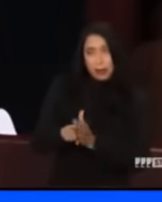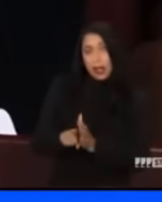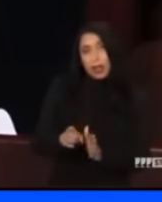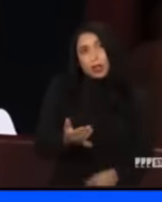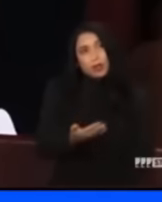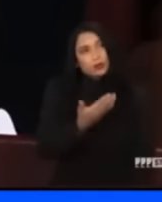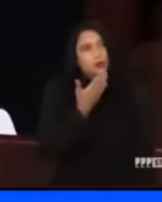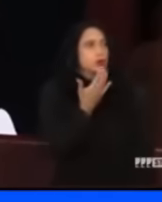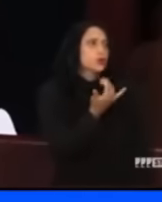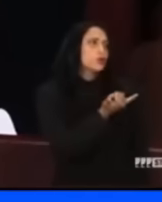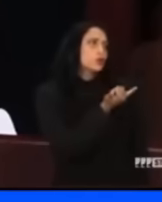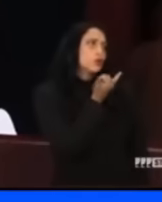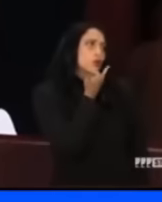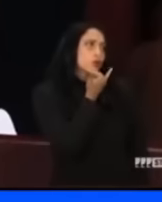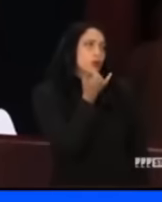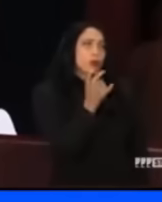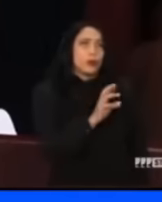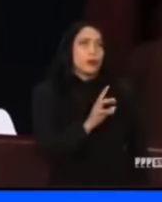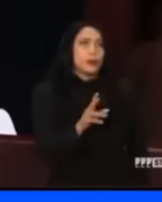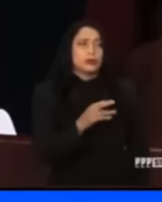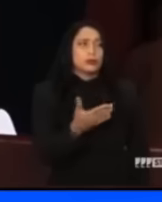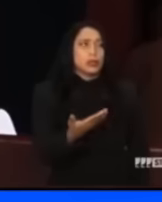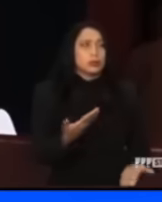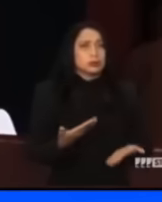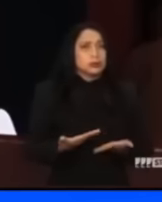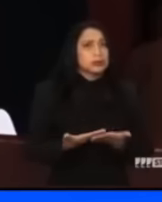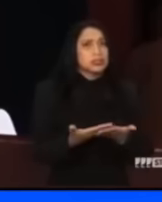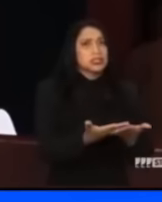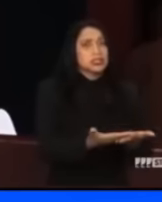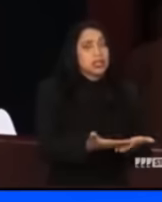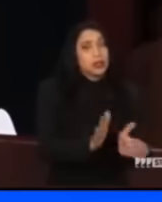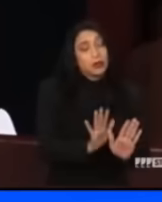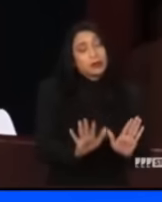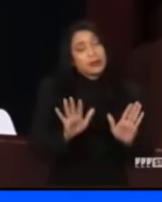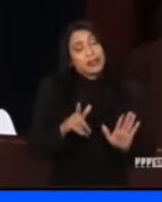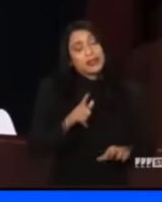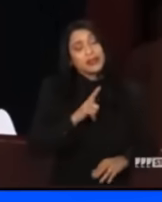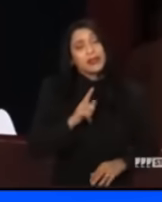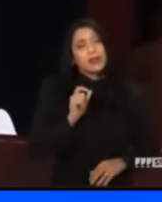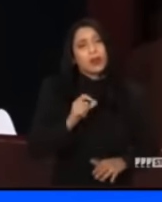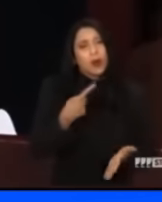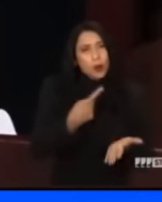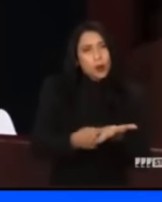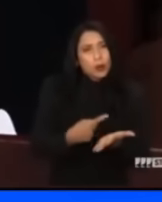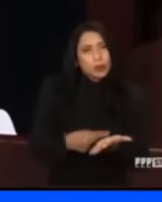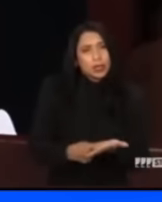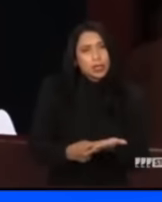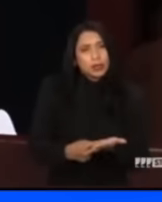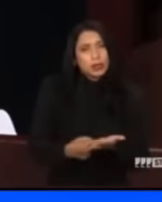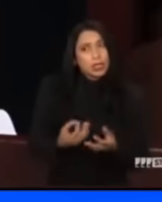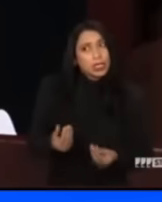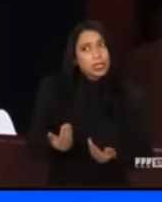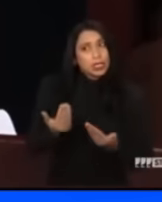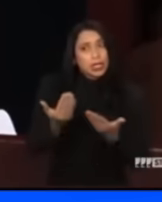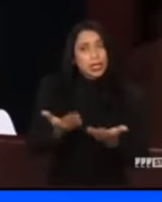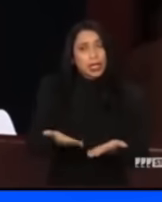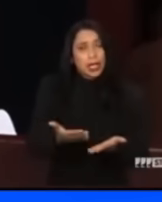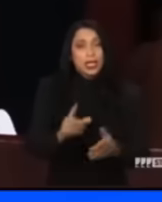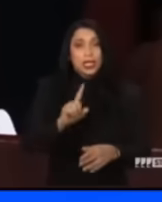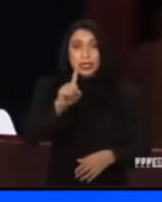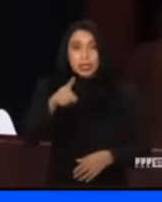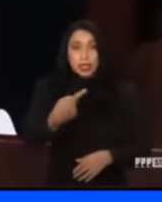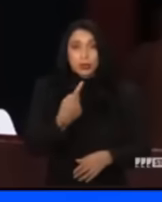porque não entregou quando havia se comprometido, ficou combinado que seria entregue logo após o primeiro